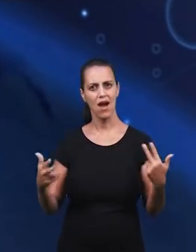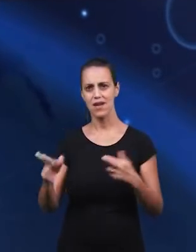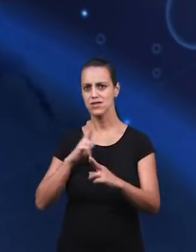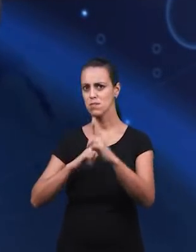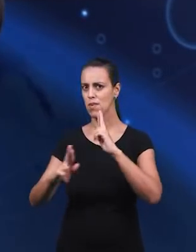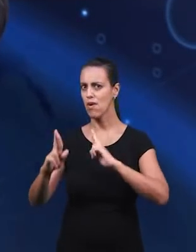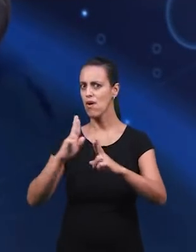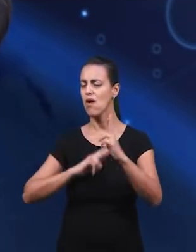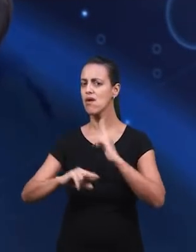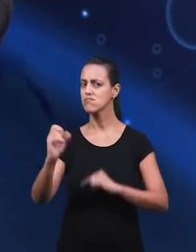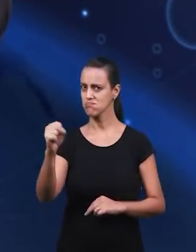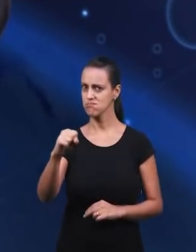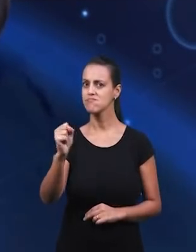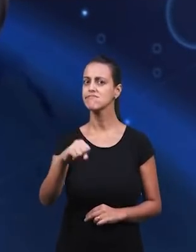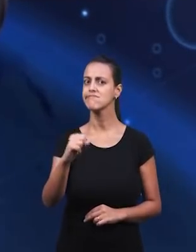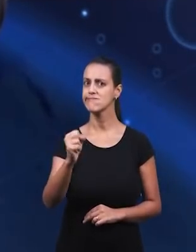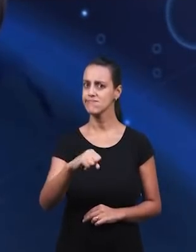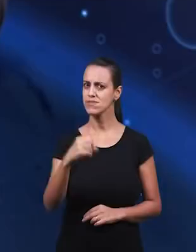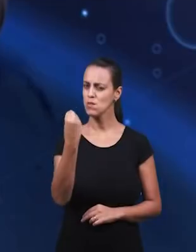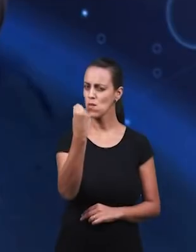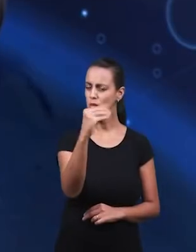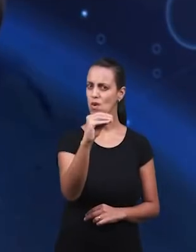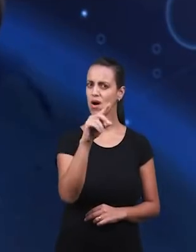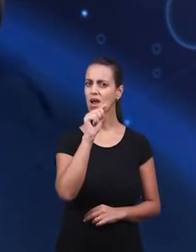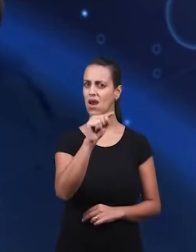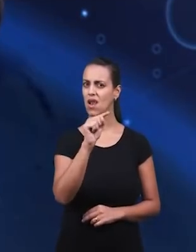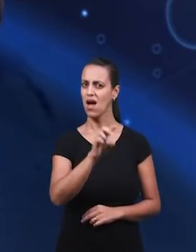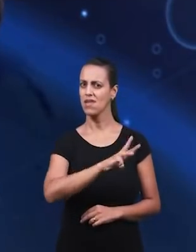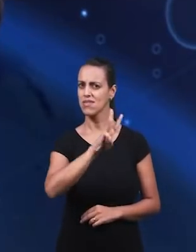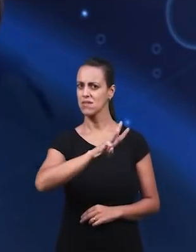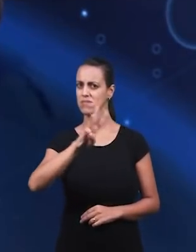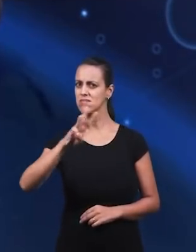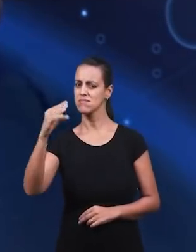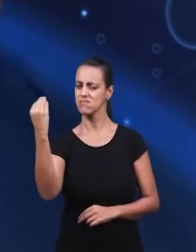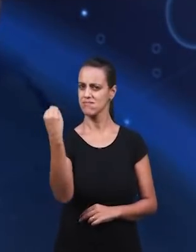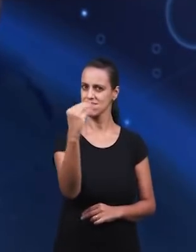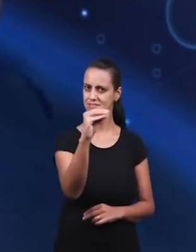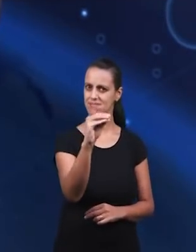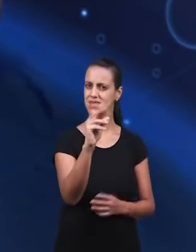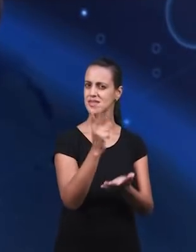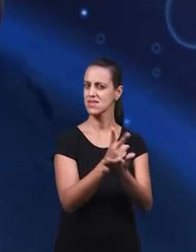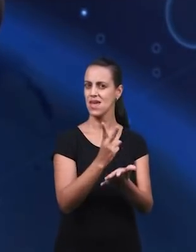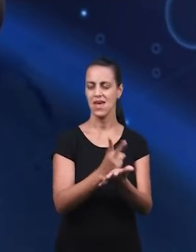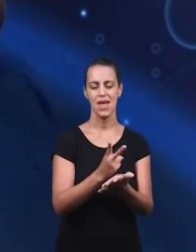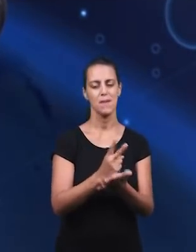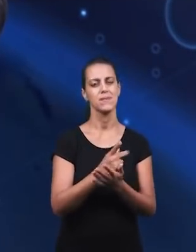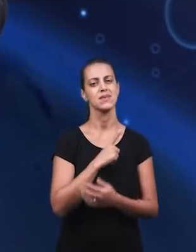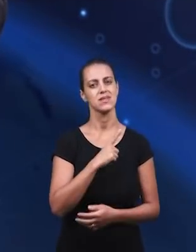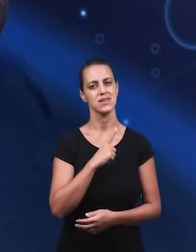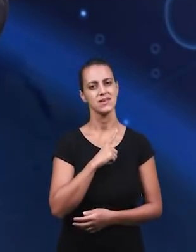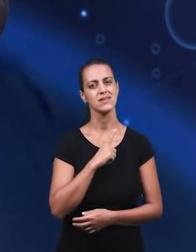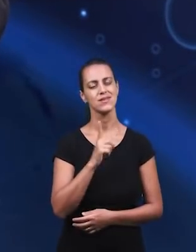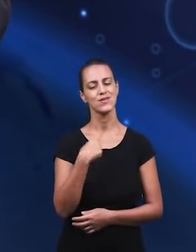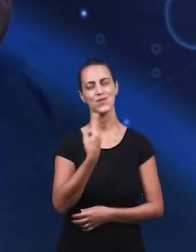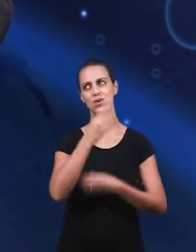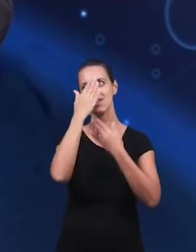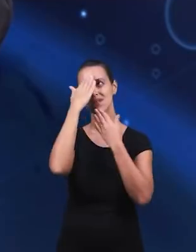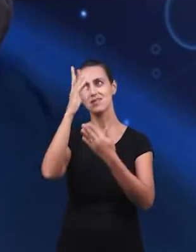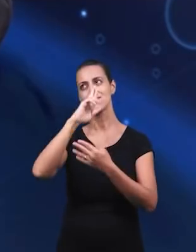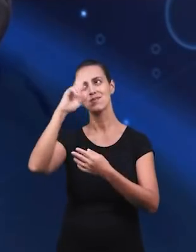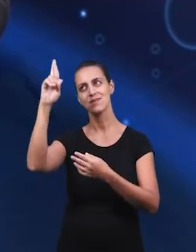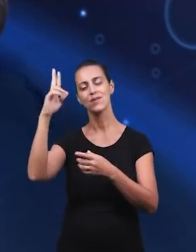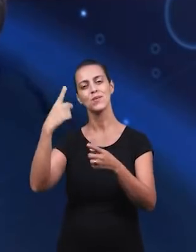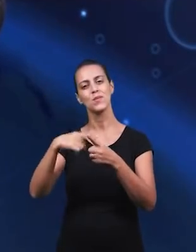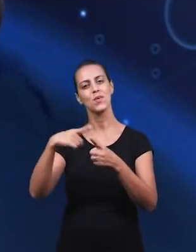das respostas postadas no nosso portal, todo fim de semana, e nós glorificamos muito ao Senhor por esta palavra